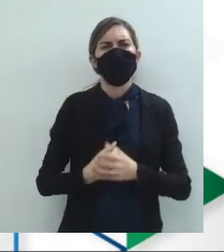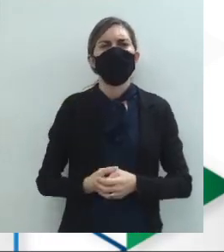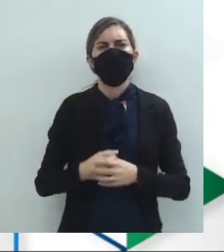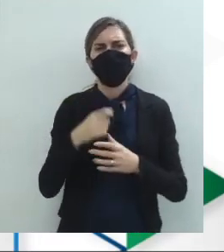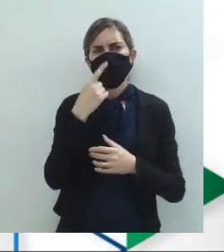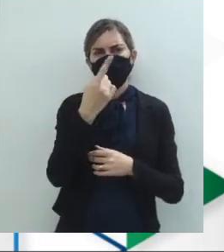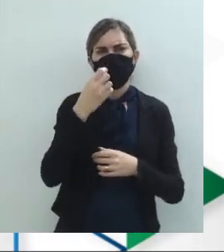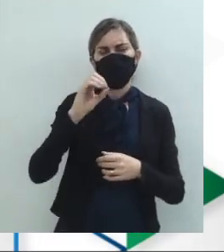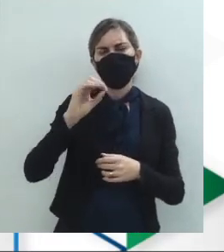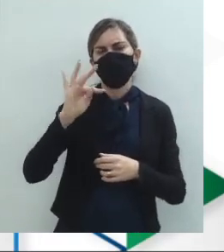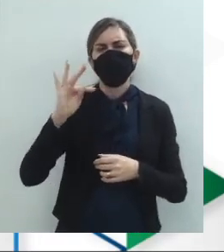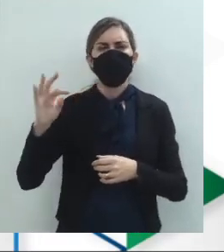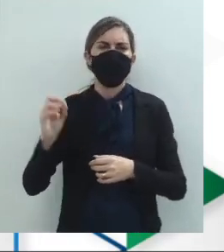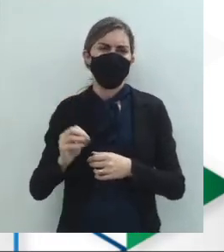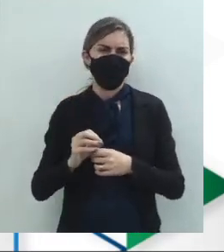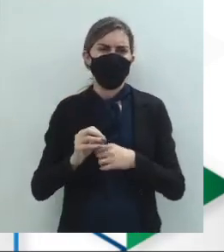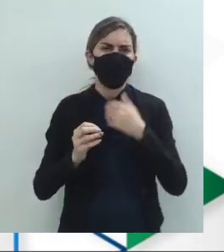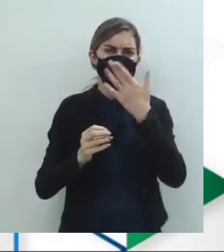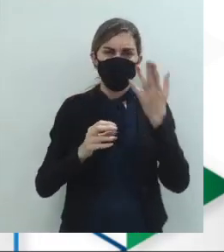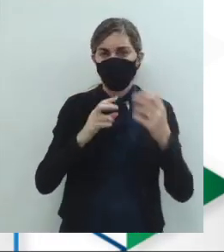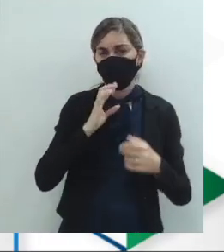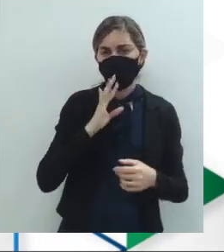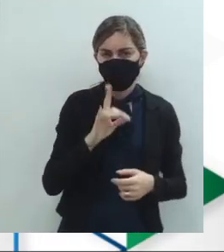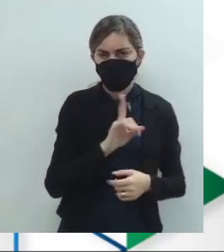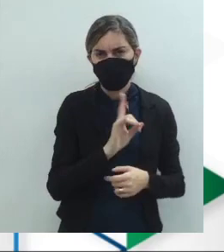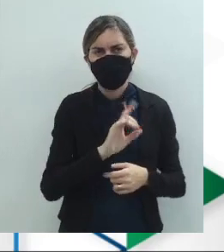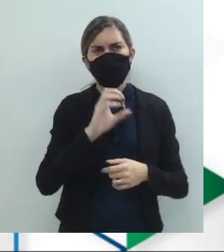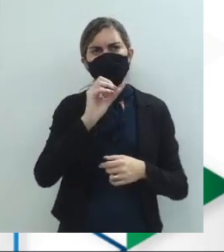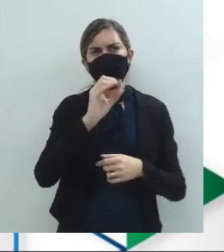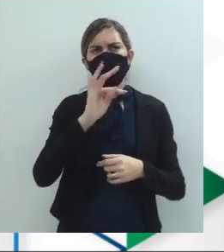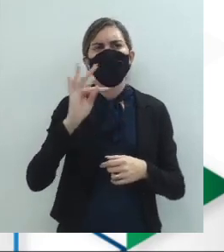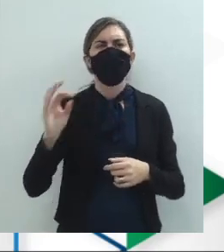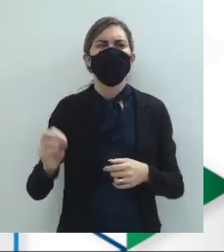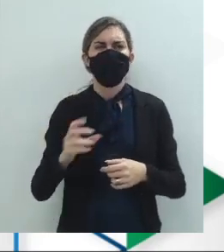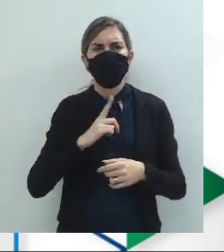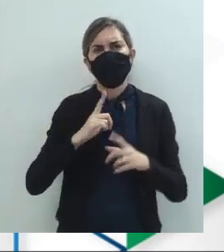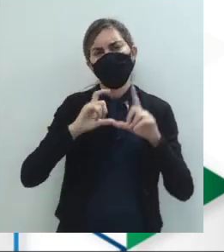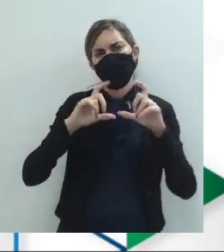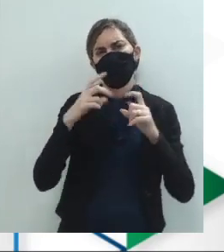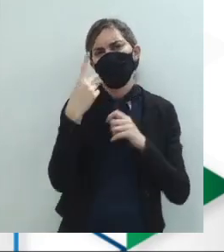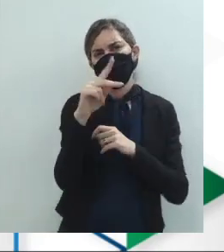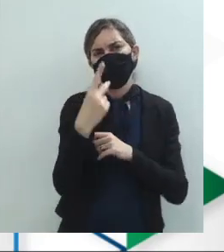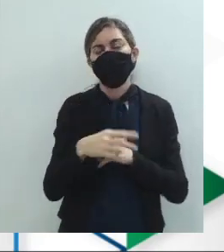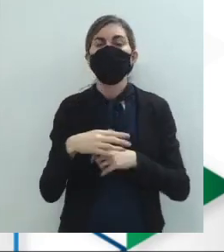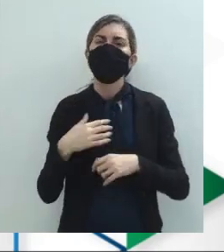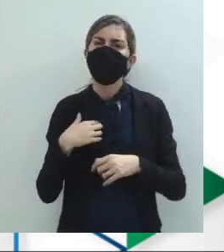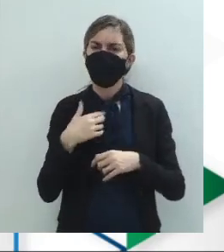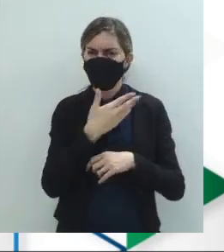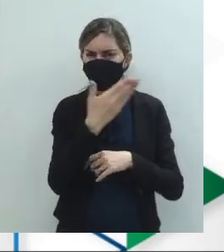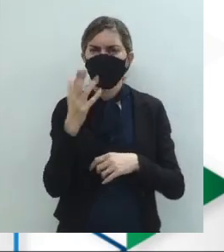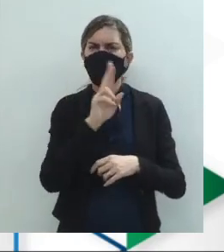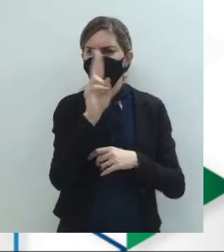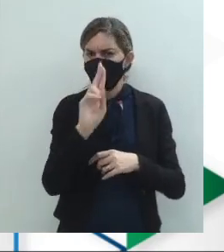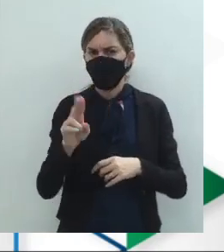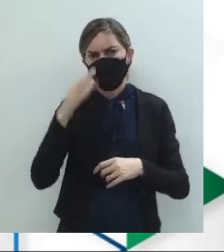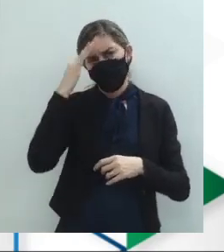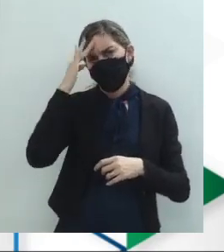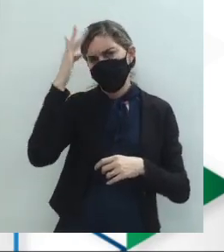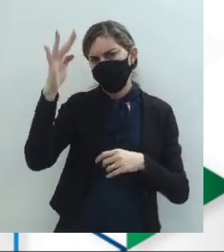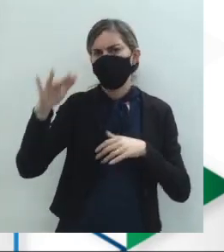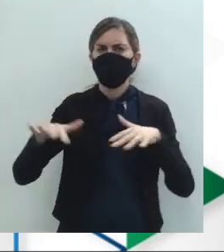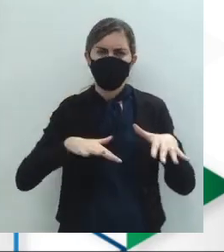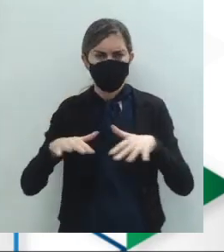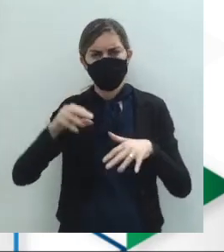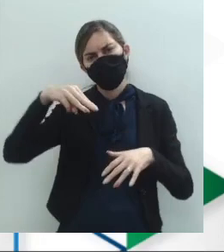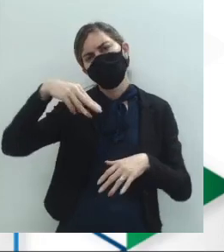e aqui uma foto do Otto. Para quem não conhece, o Otto tem uma foto dele aí. Então esses foram os nomes principais do movimento